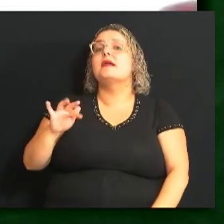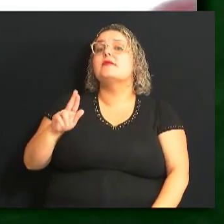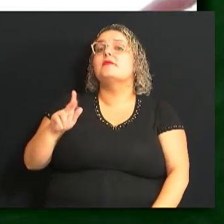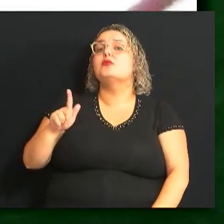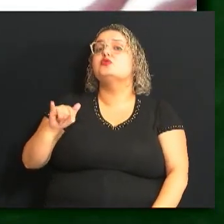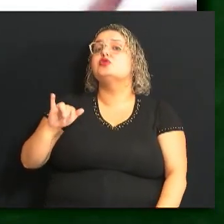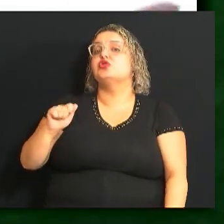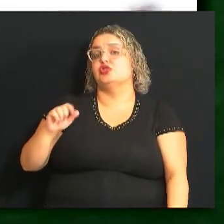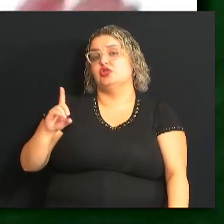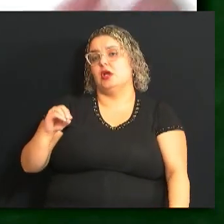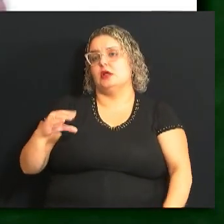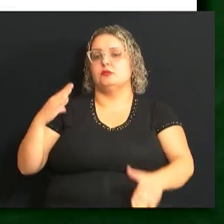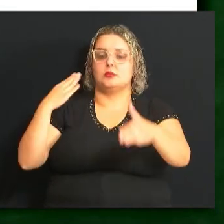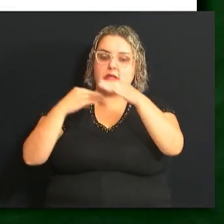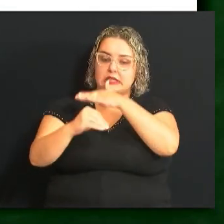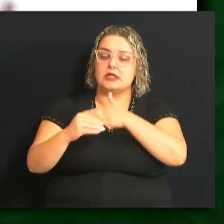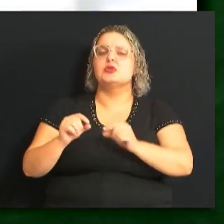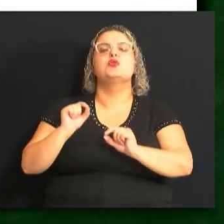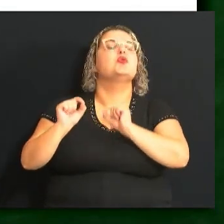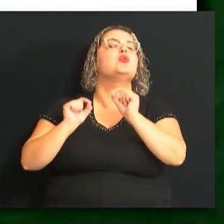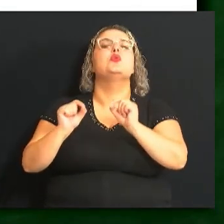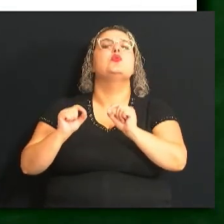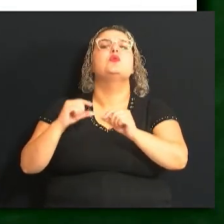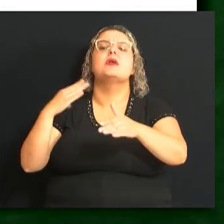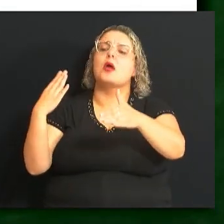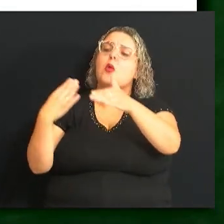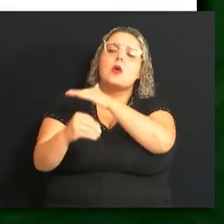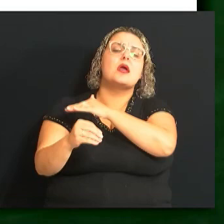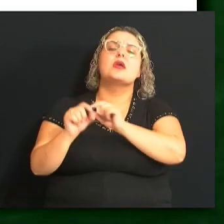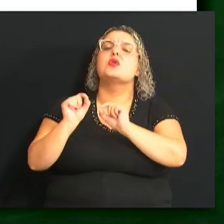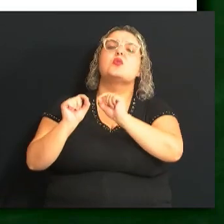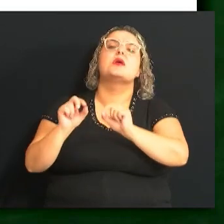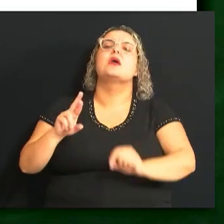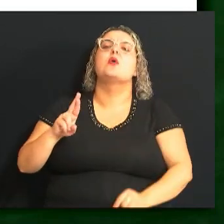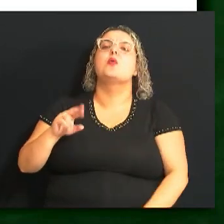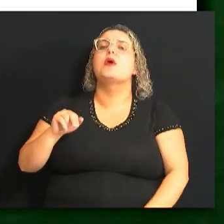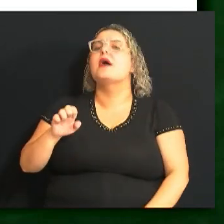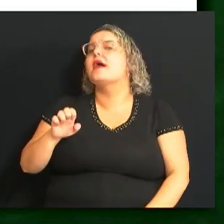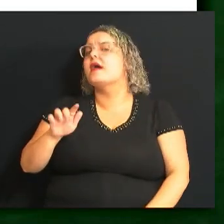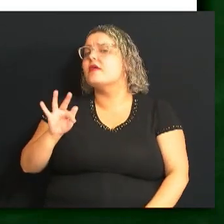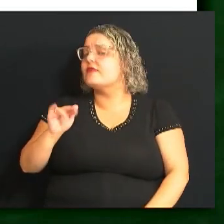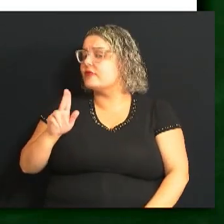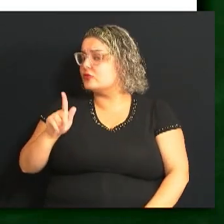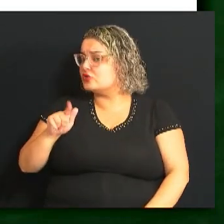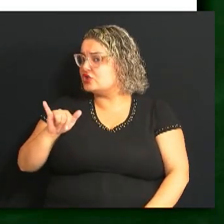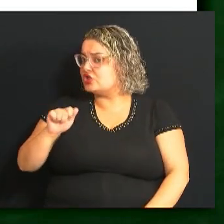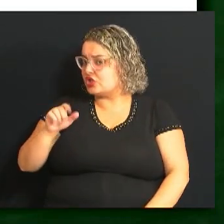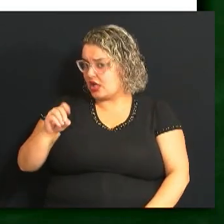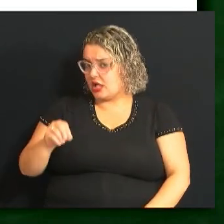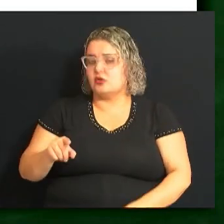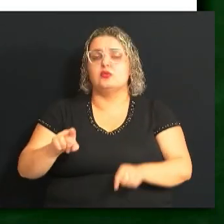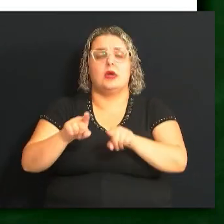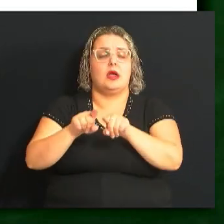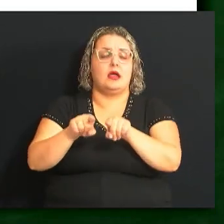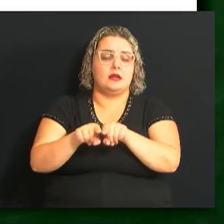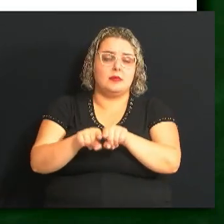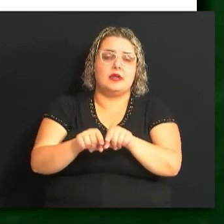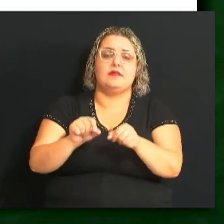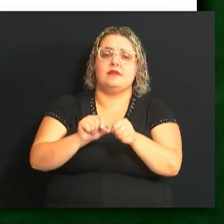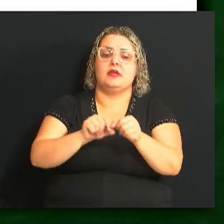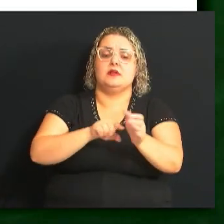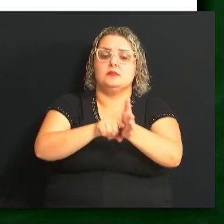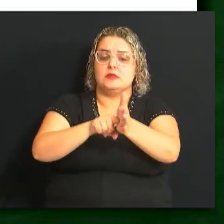essa compreensão, o que é um imigrante e o que é um refugiado. Então, ele fez essa pesquisa muito interessante, e o recorte